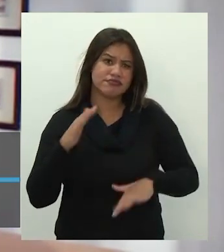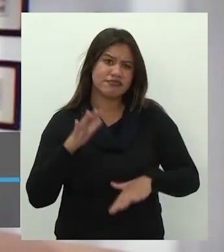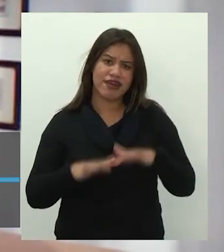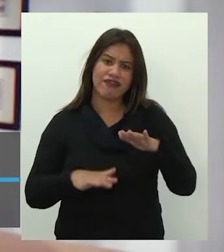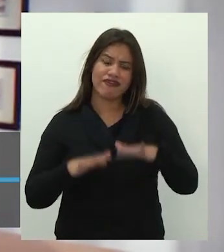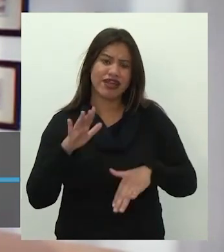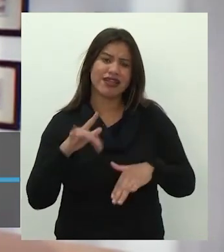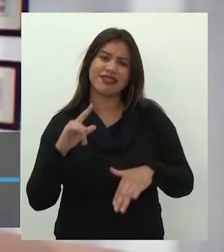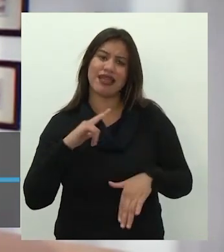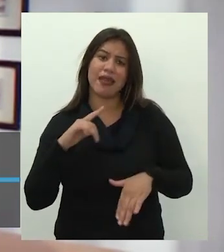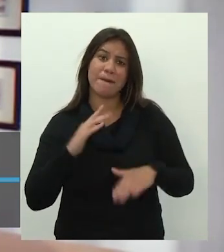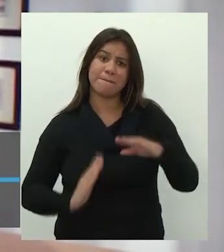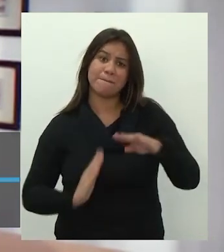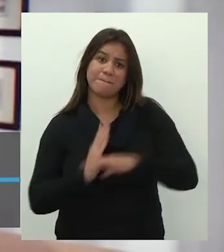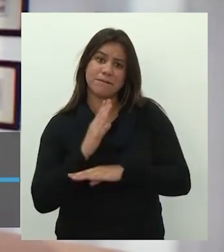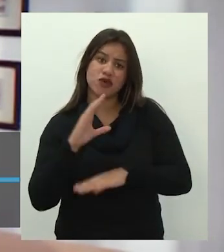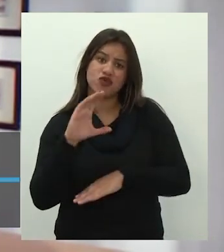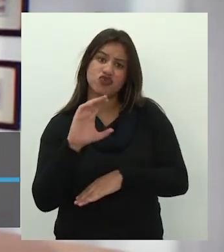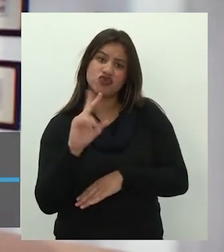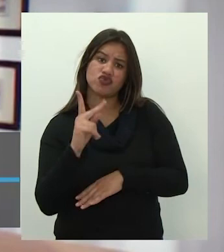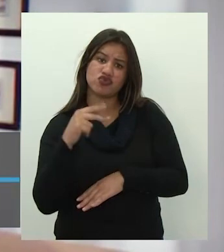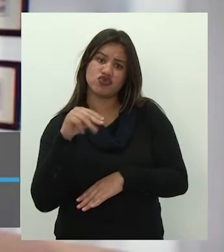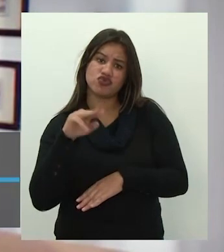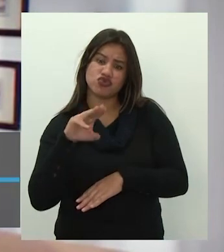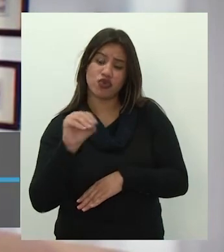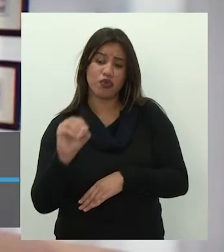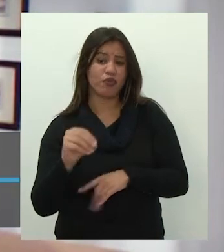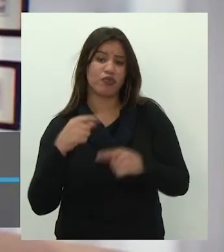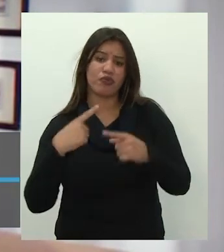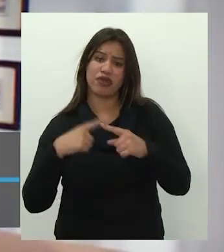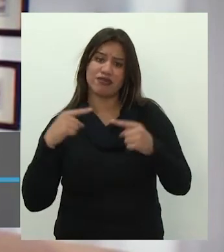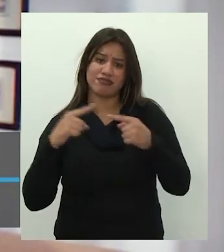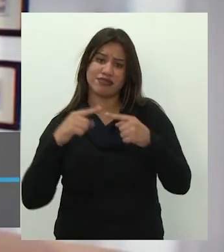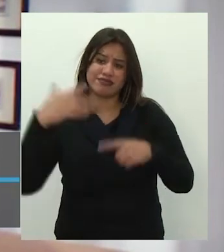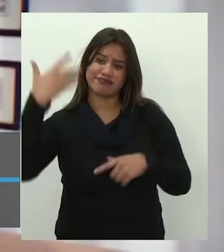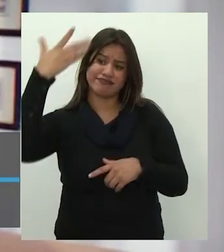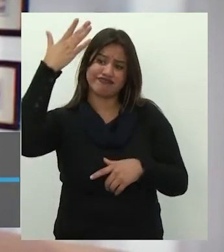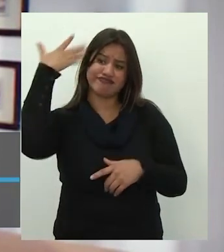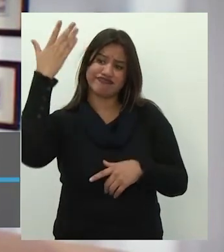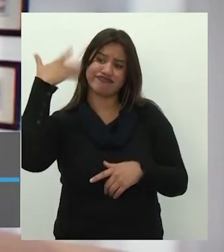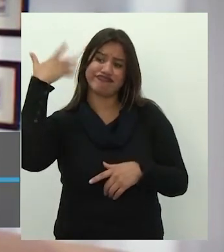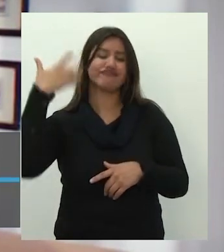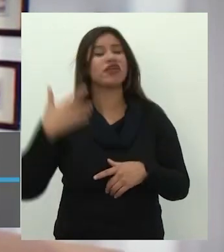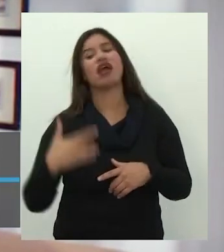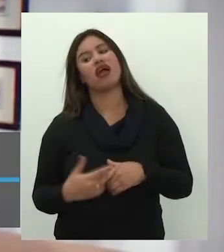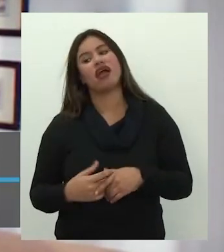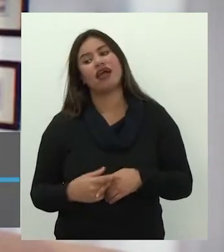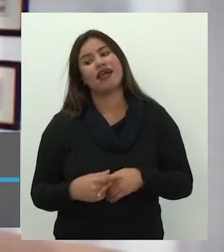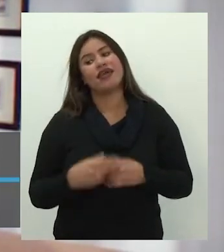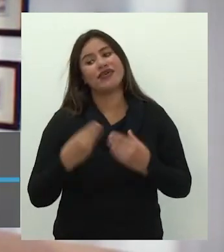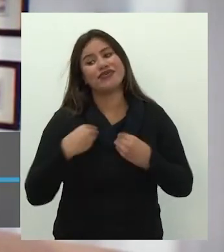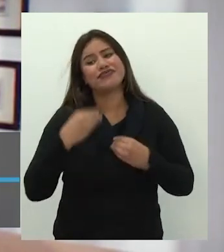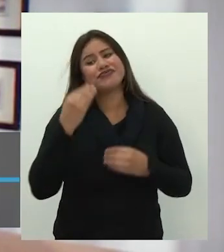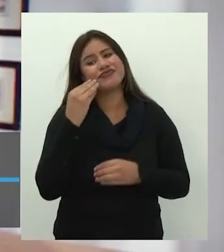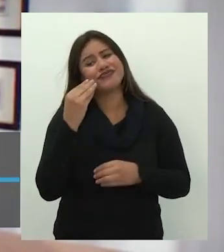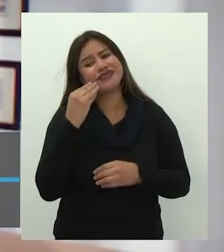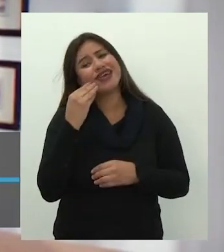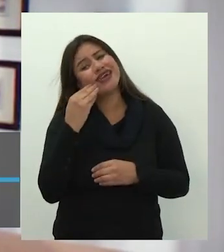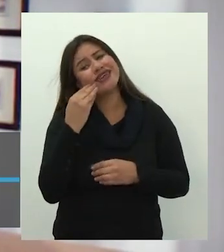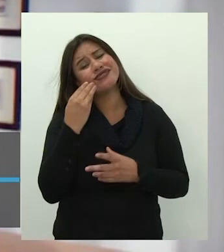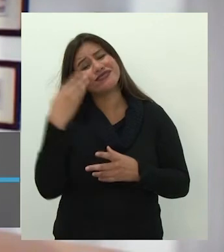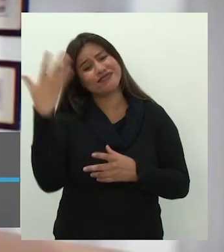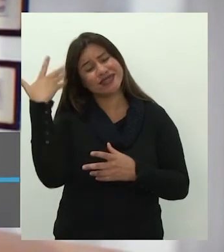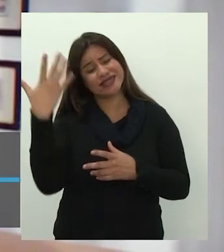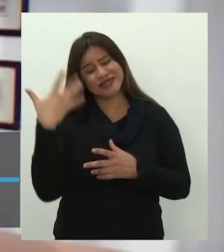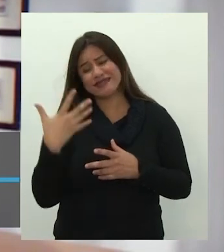de chumbo, né? Que é o que tem nas tinturas para cabelo, infelizmente. Eu não tive coragem ainda de deixar